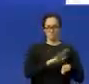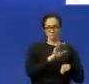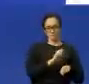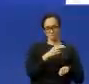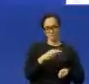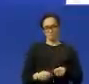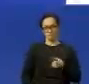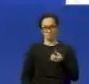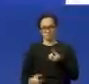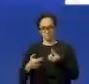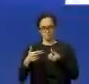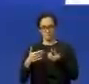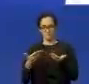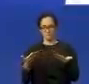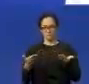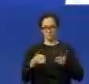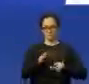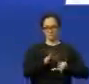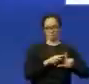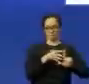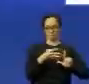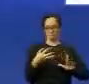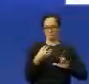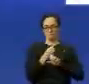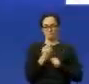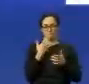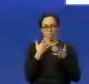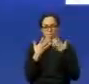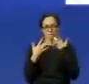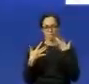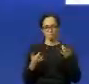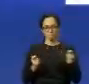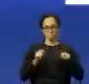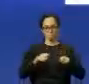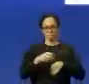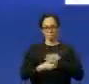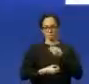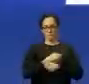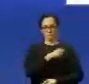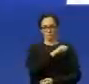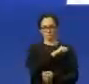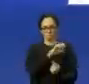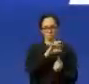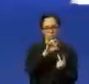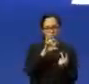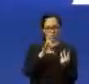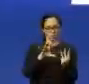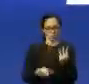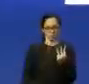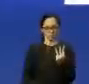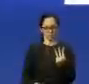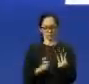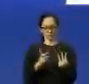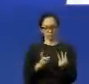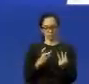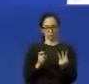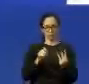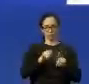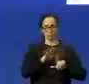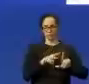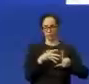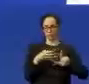igual a 6. E na tabela ele dá as notas aí, né, no caso dos alunos, em cada prova. Então, com base nos dados da